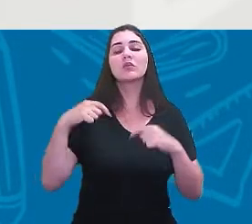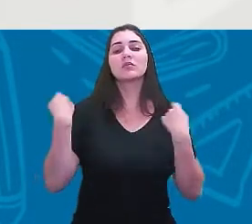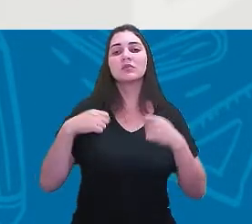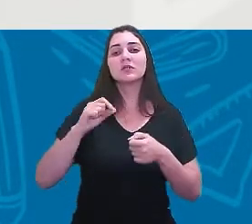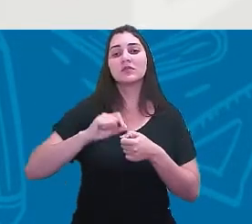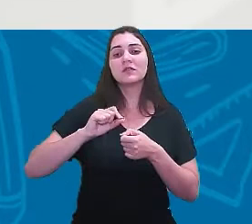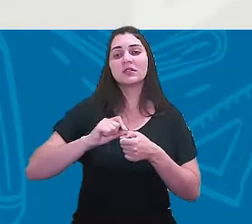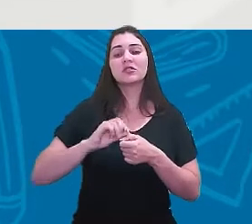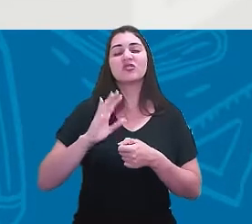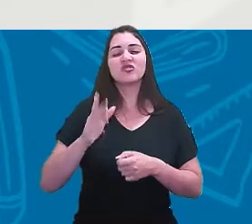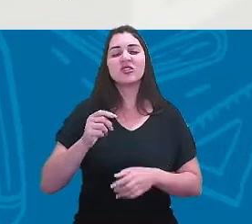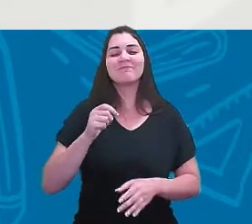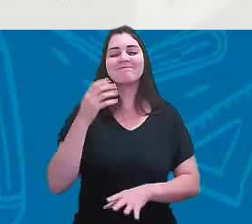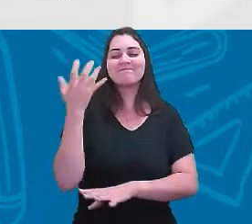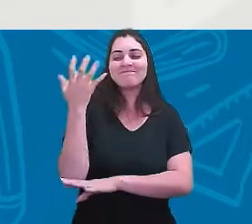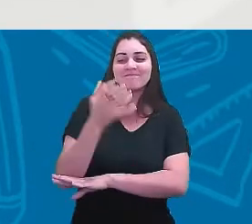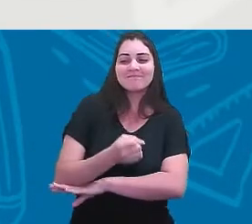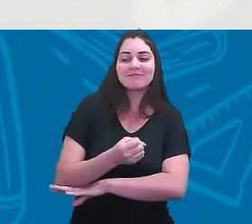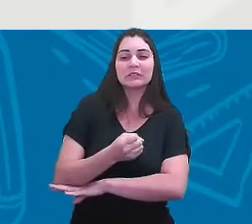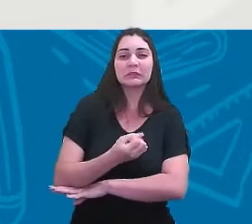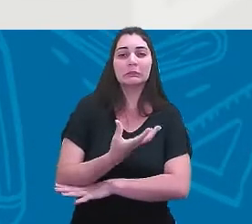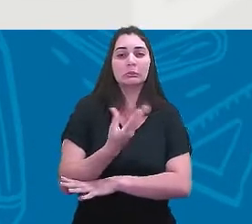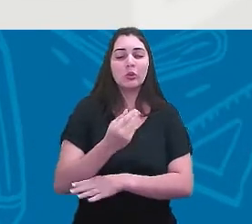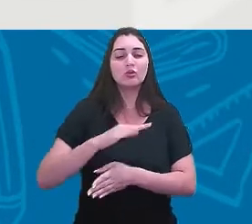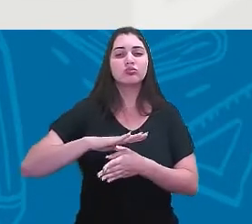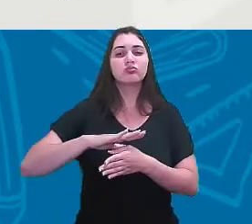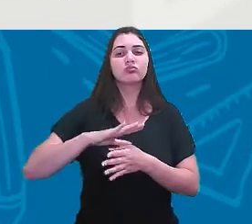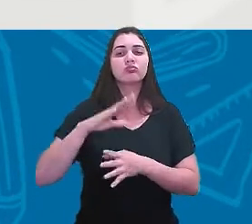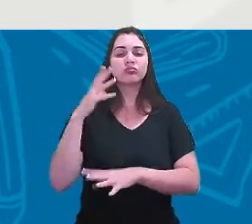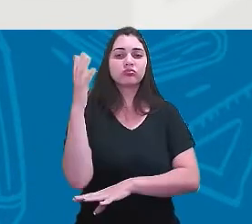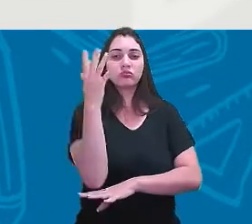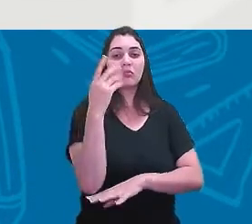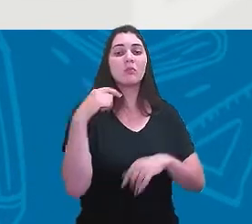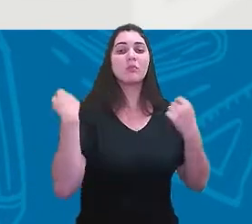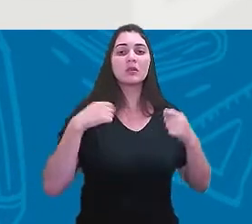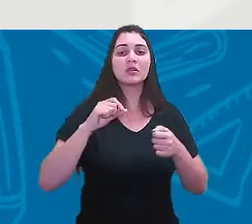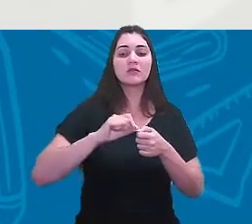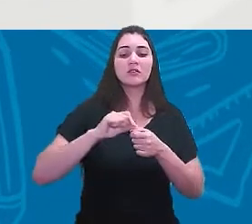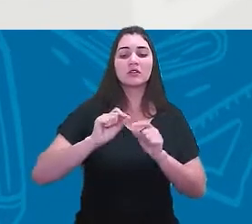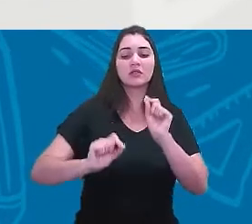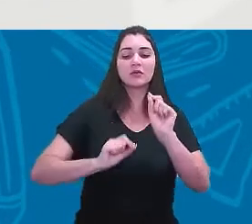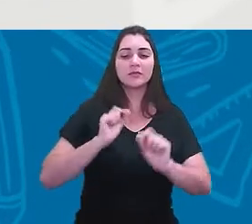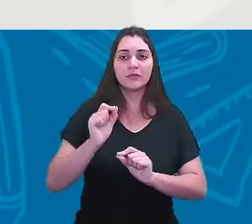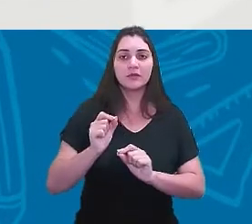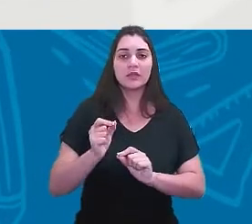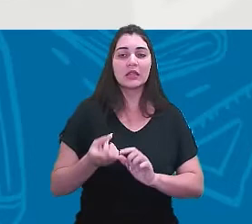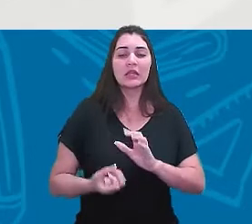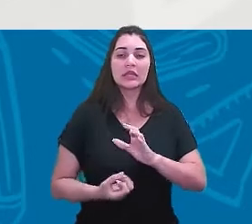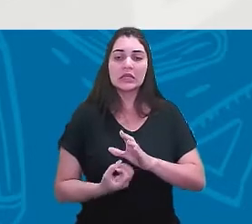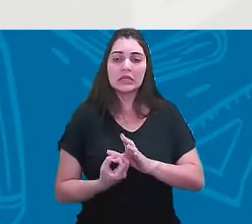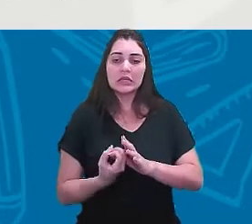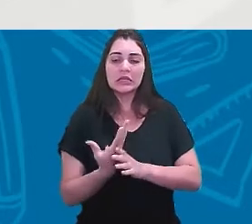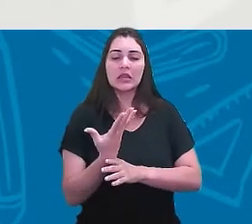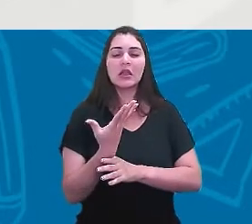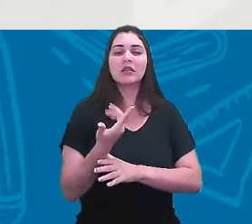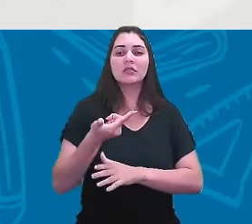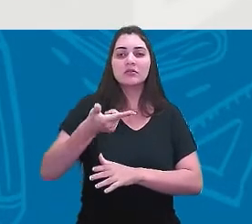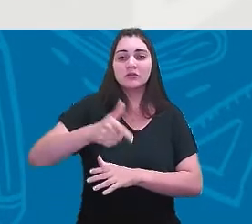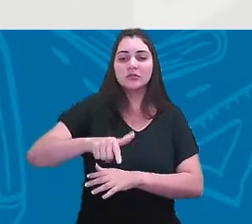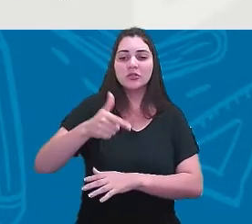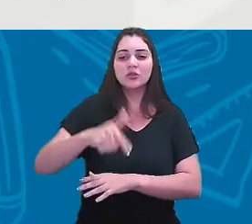gente já destruiu tanto as nossas florestas? A gente precisa fazer o reflorestamento dessas